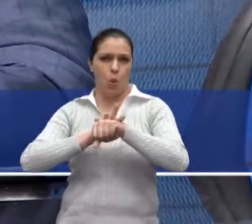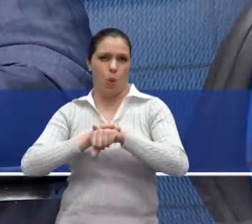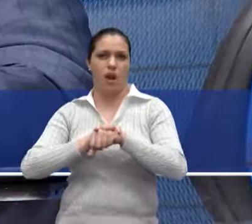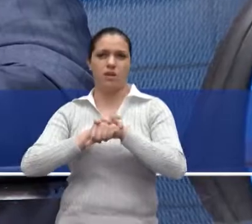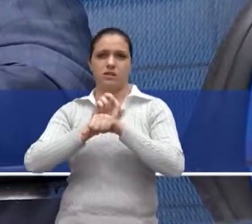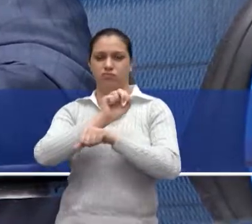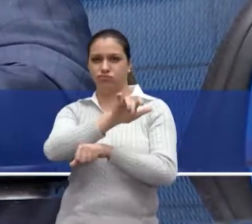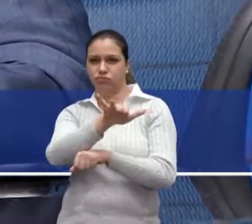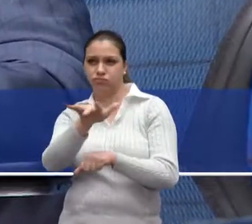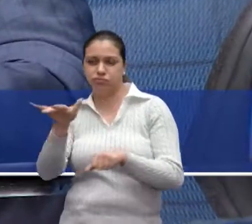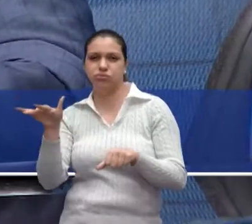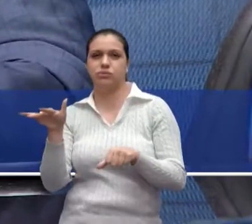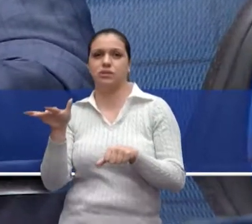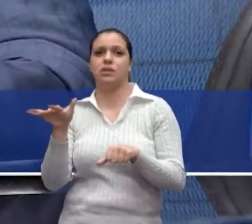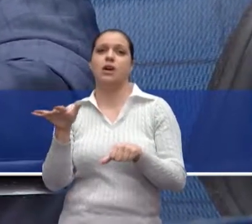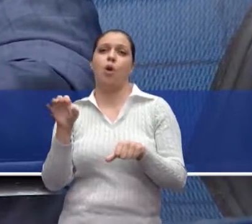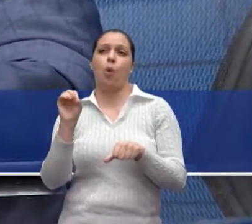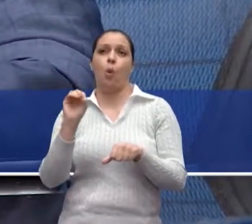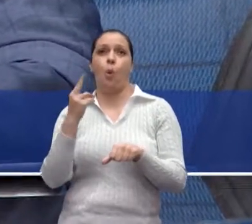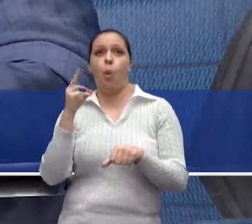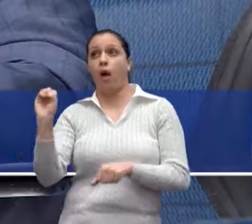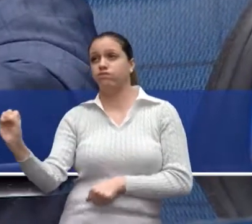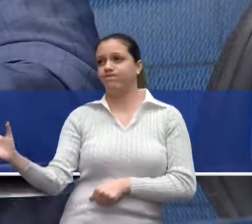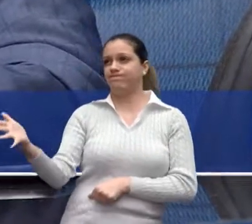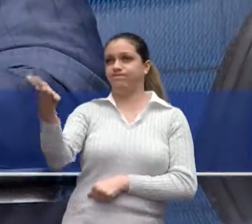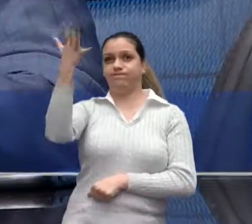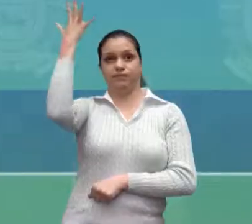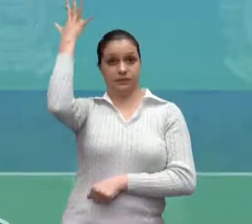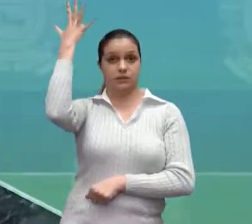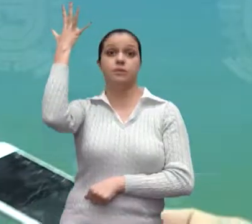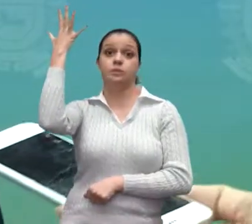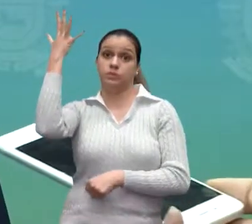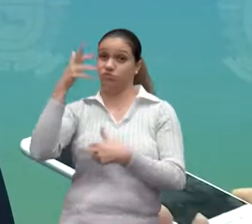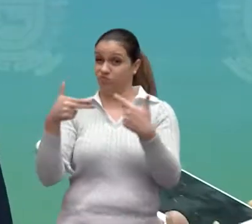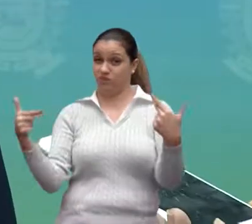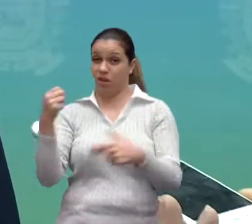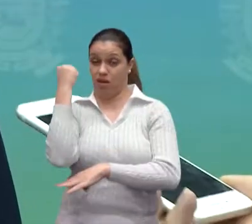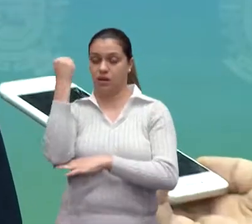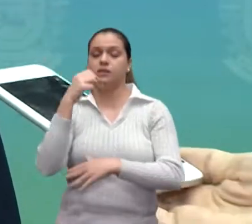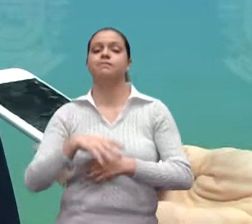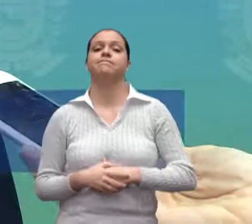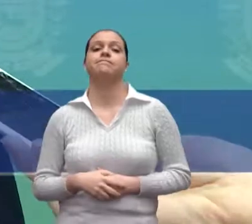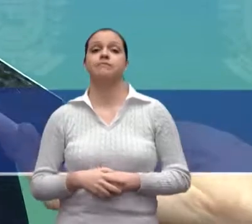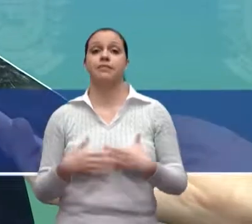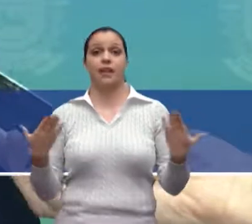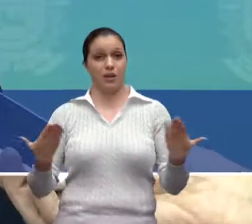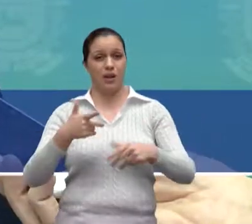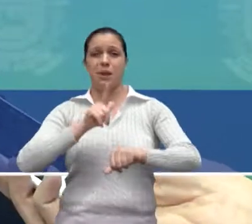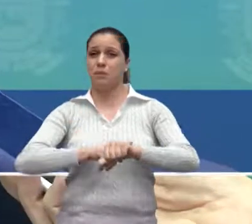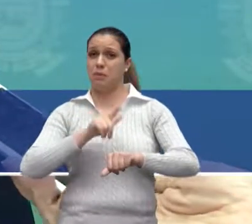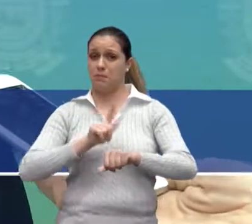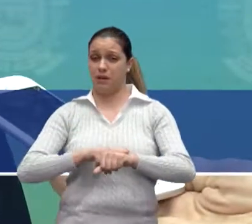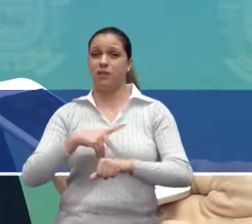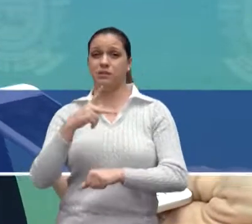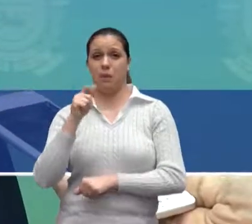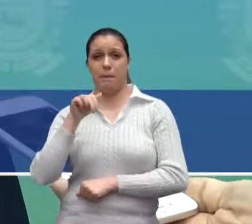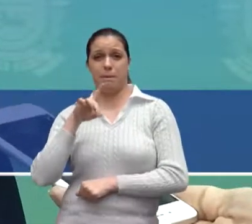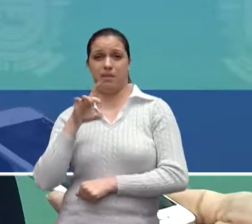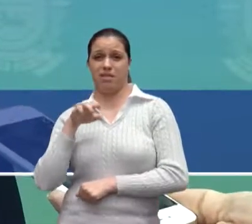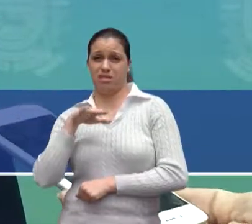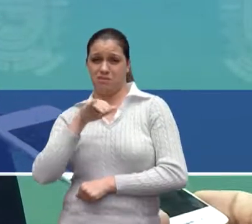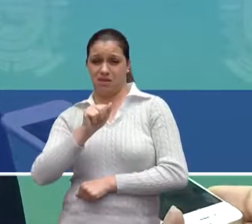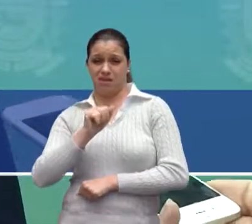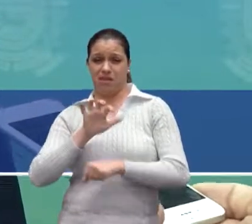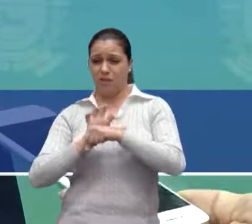por doenças contagiosas ou catástrofes. Nesse período de pandemia, né, é um período